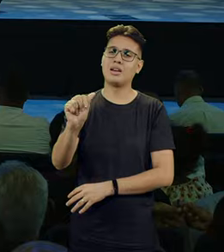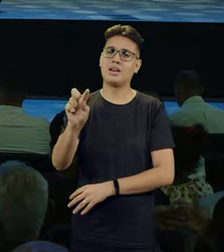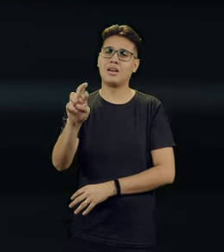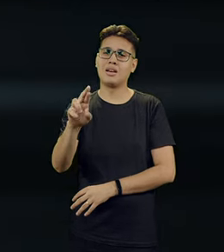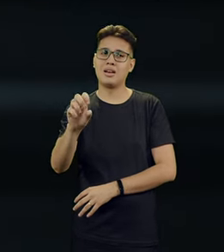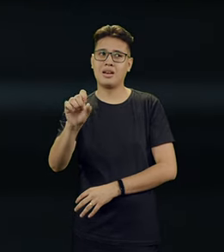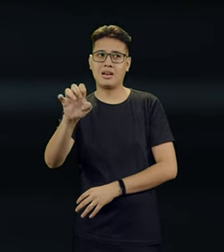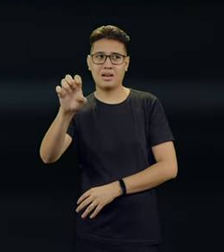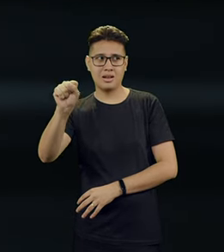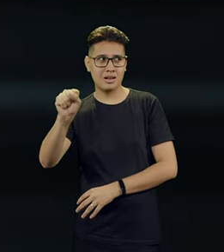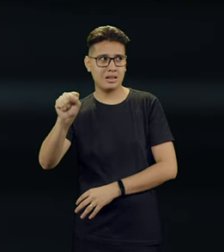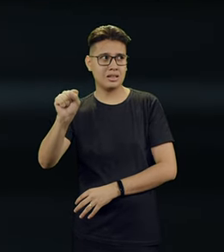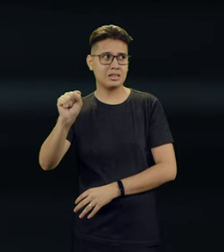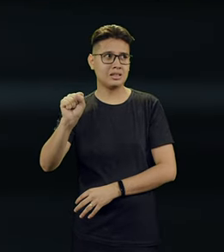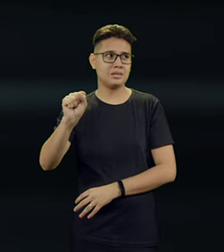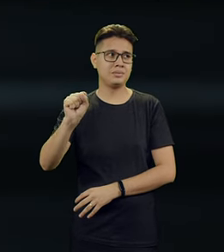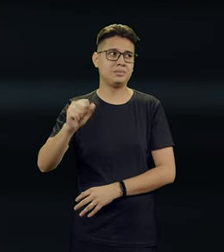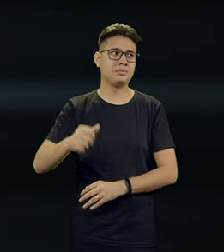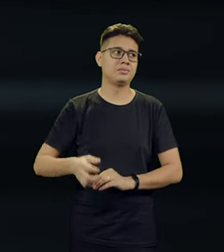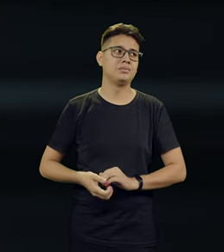Deus mandou um vento.